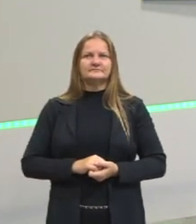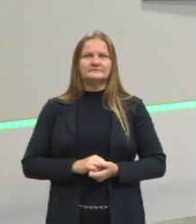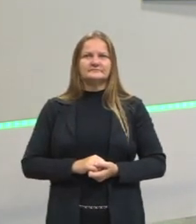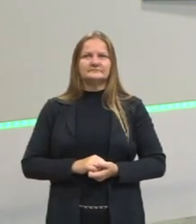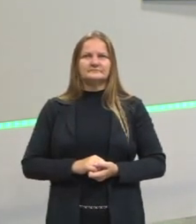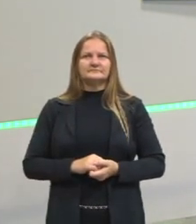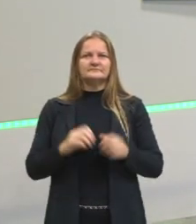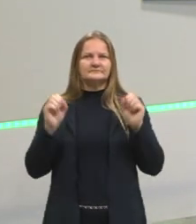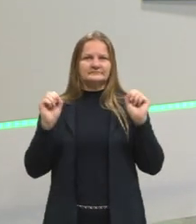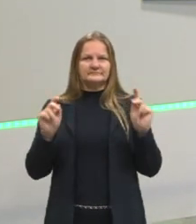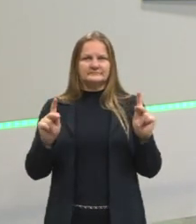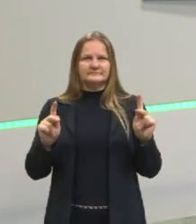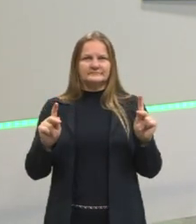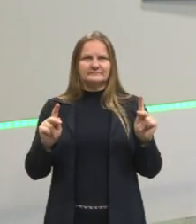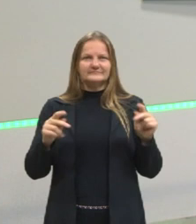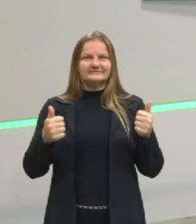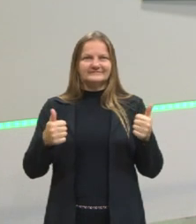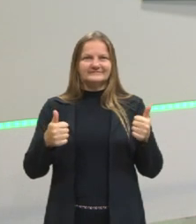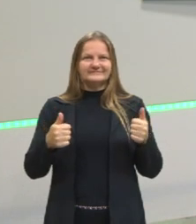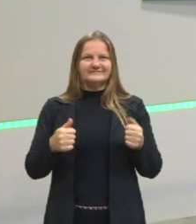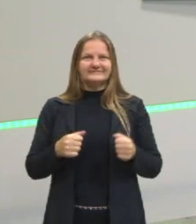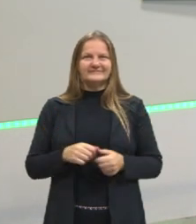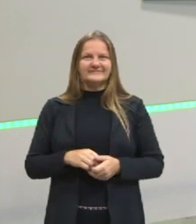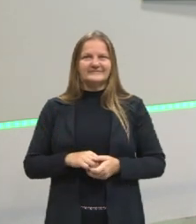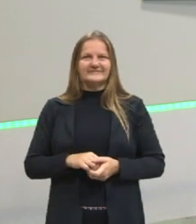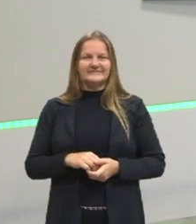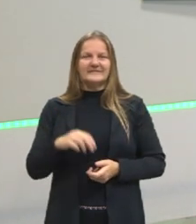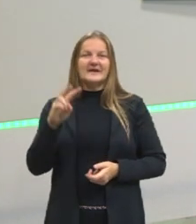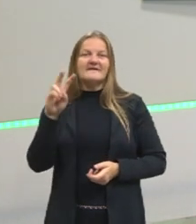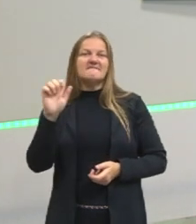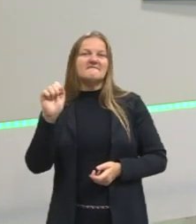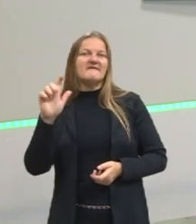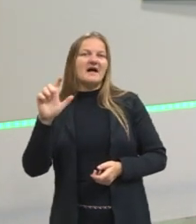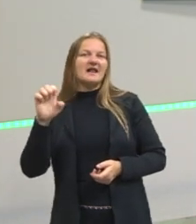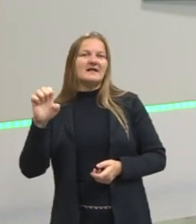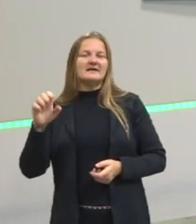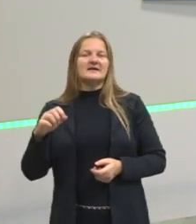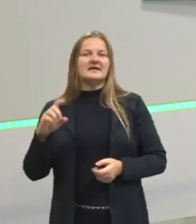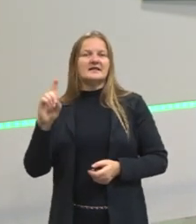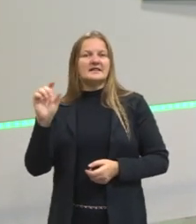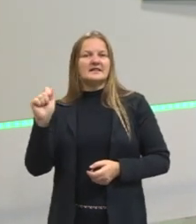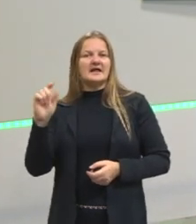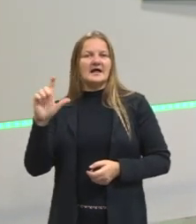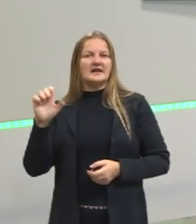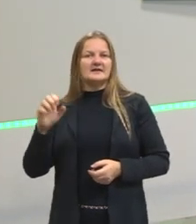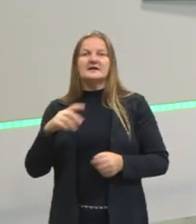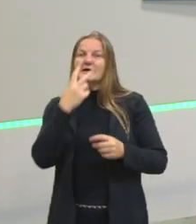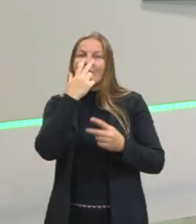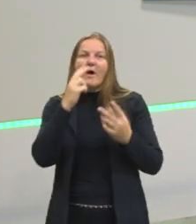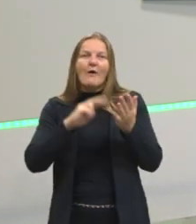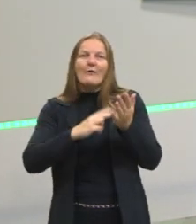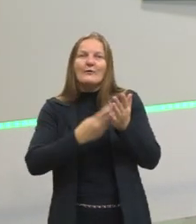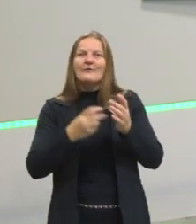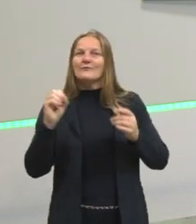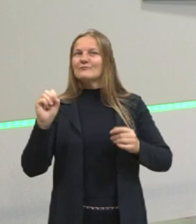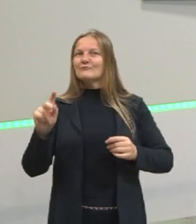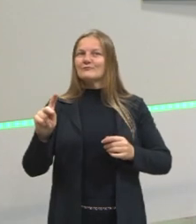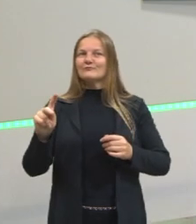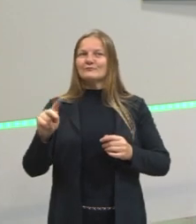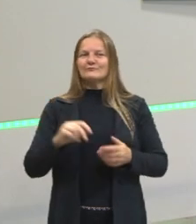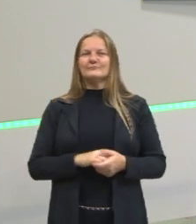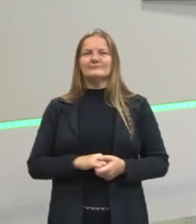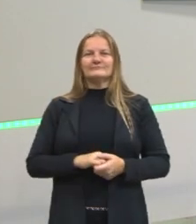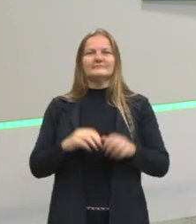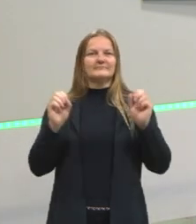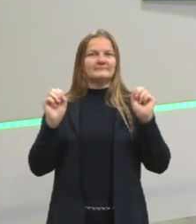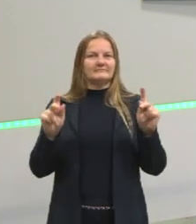Ok lembra quem espanhol você pode utilizar vale ou dali para OK tá para concordar com